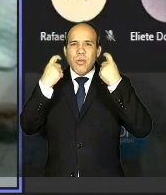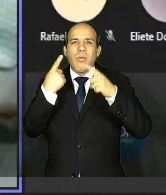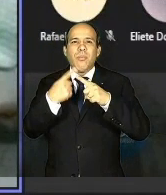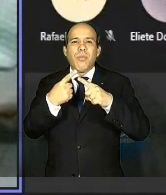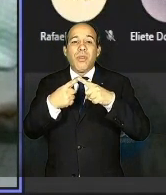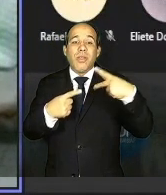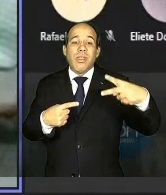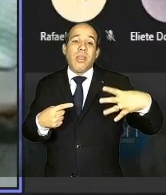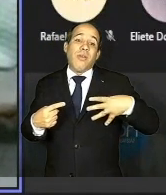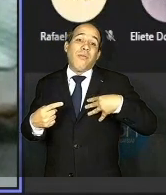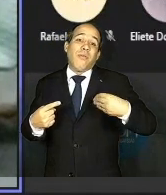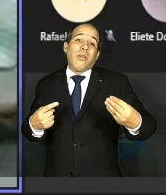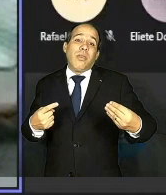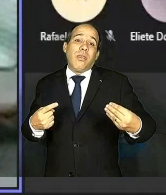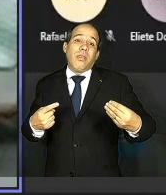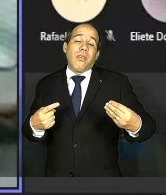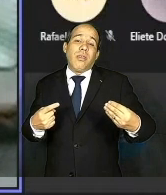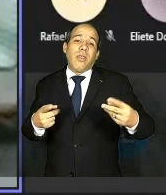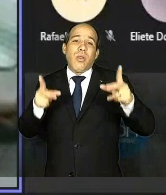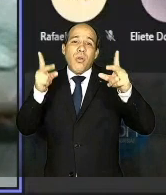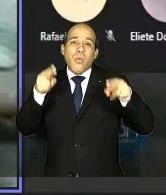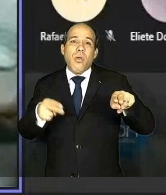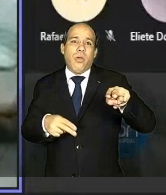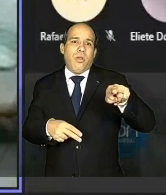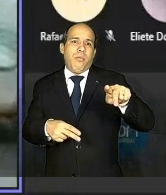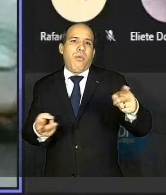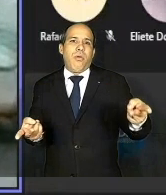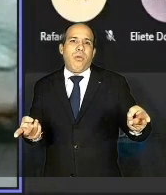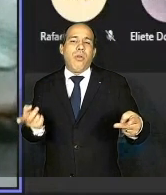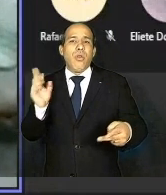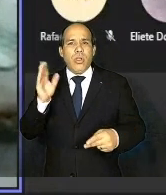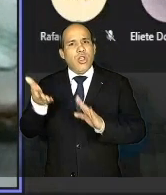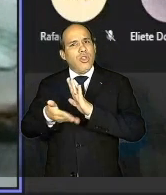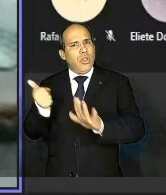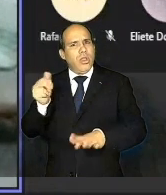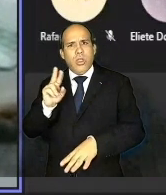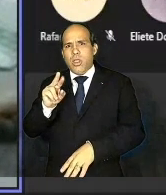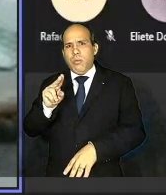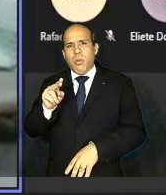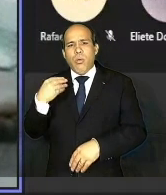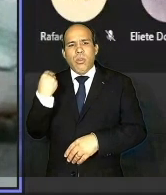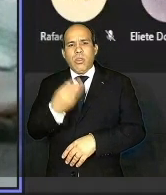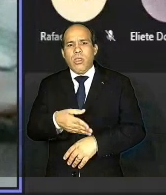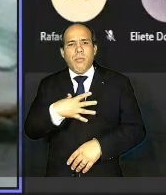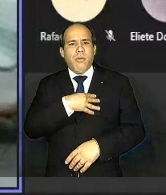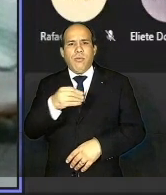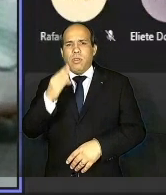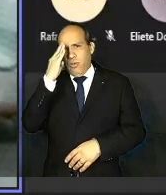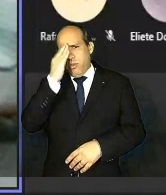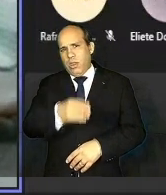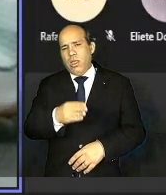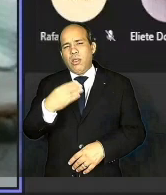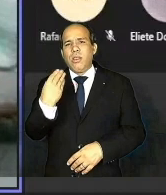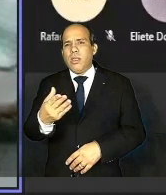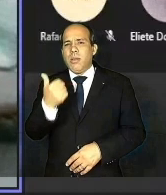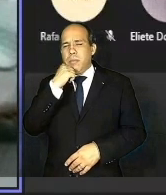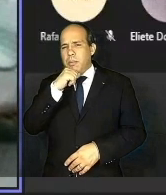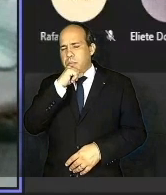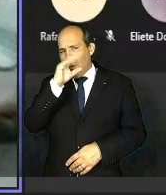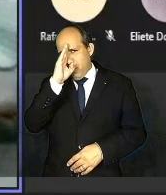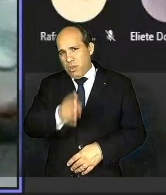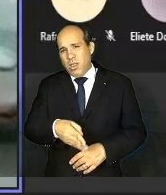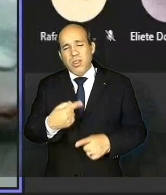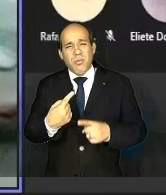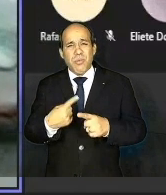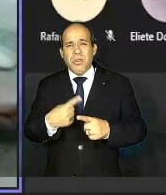essa questão que me deixou um pouco preocupado, da filha que está recebendo o mesmo tanto que irmão. Eu já tive caso de eu tirar irmão e dar